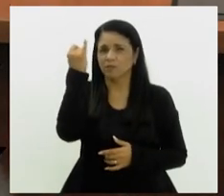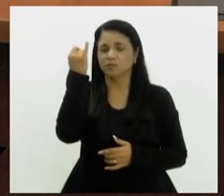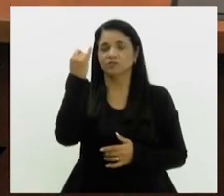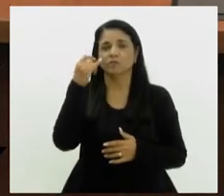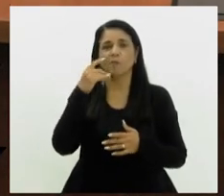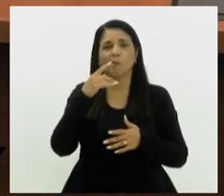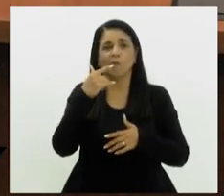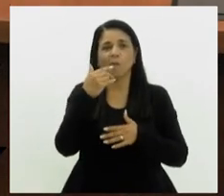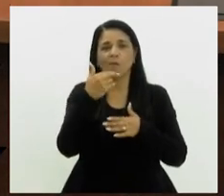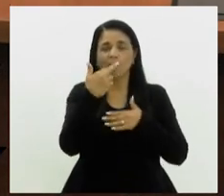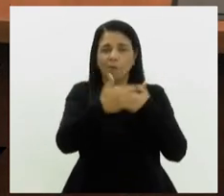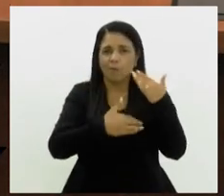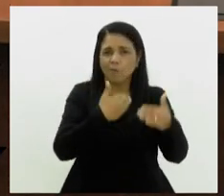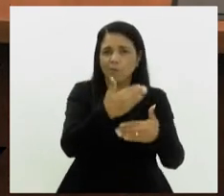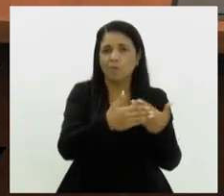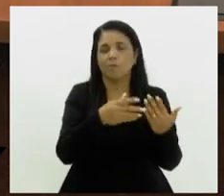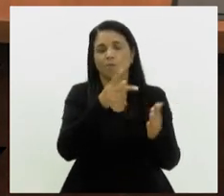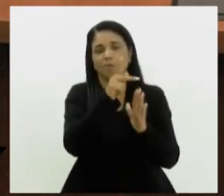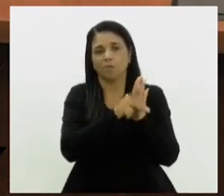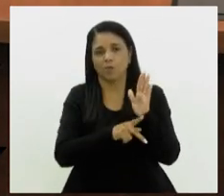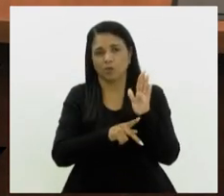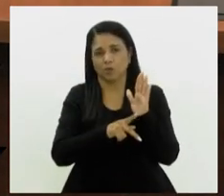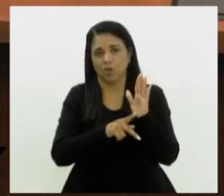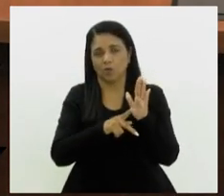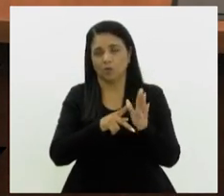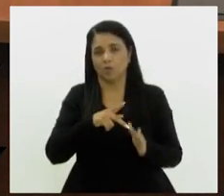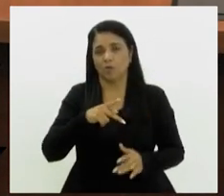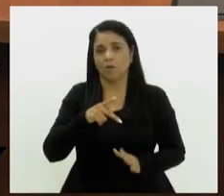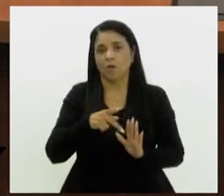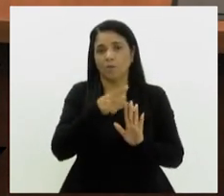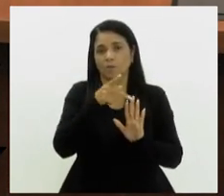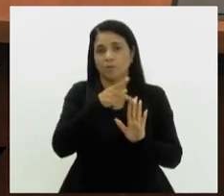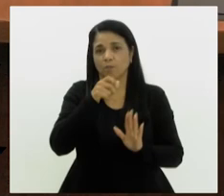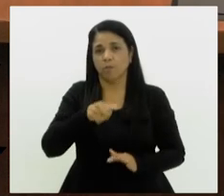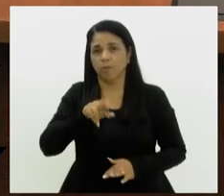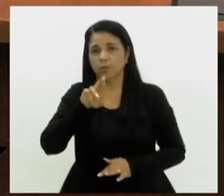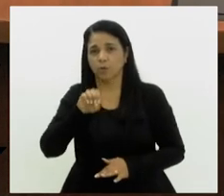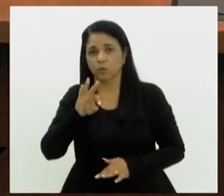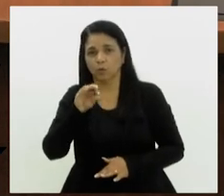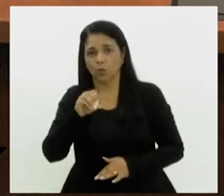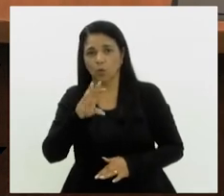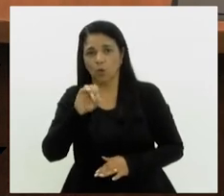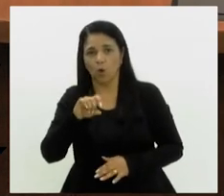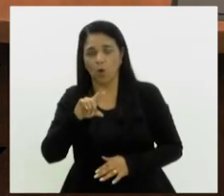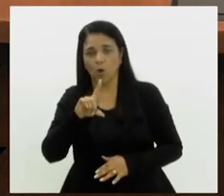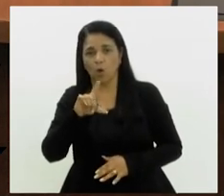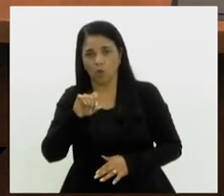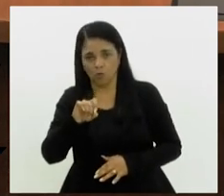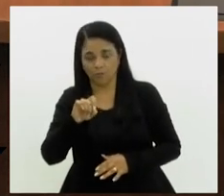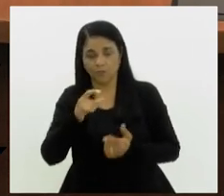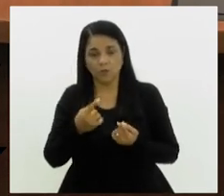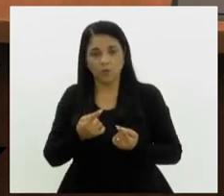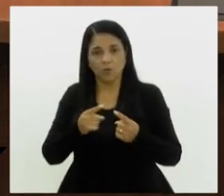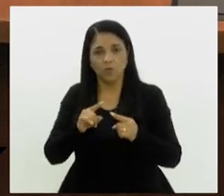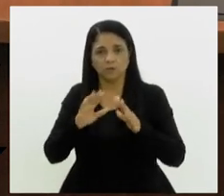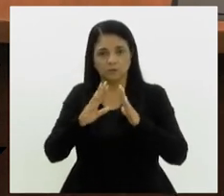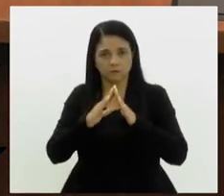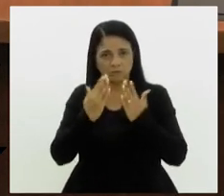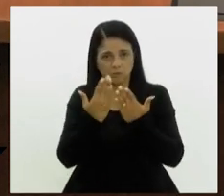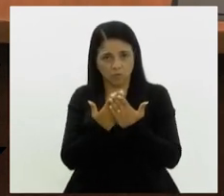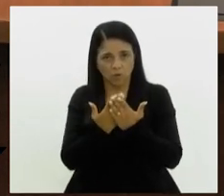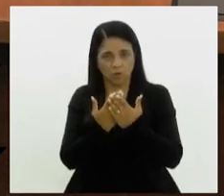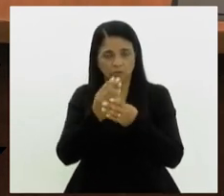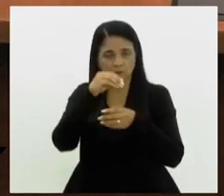de atuação antirracista e de combate à intolerância religiosa nas escolas das redes pública e privada do Estado do Rio de